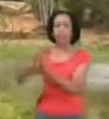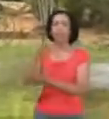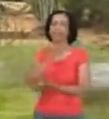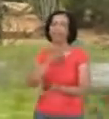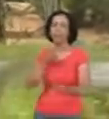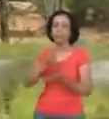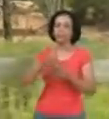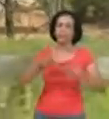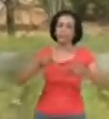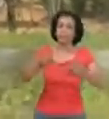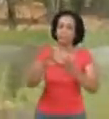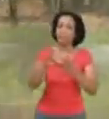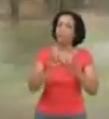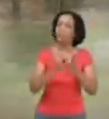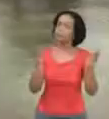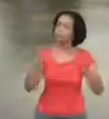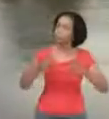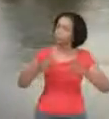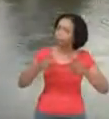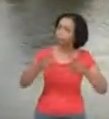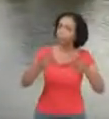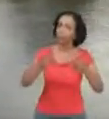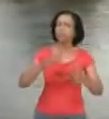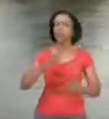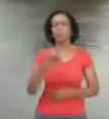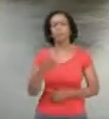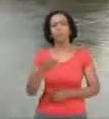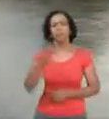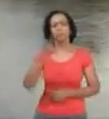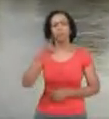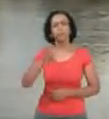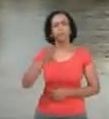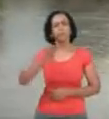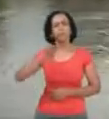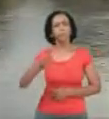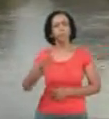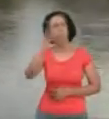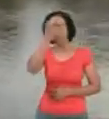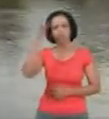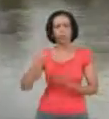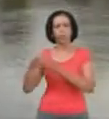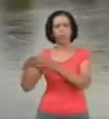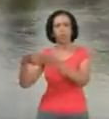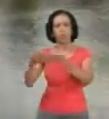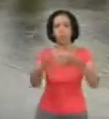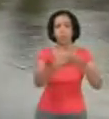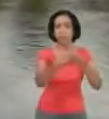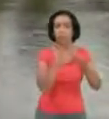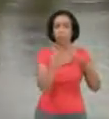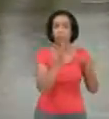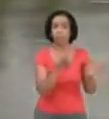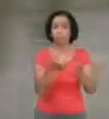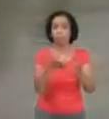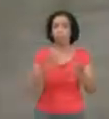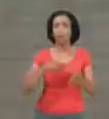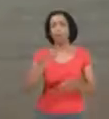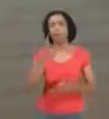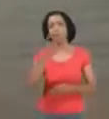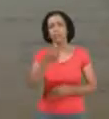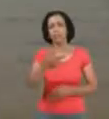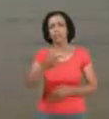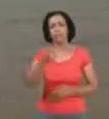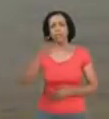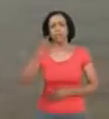o desafio ainda é grande. Cerca de 35 mil comunidades ribeirinhas, em